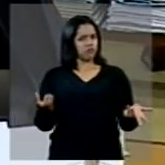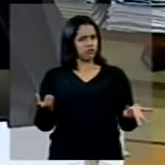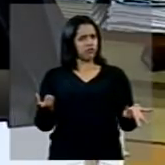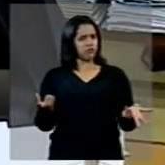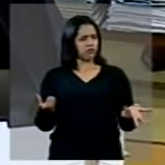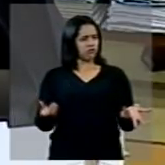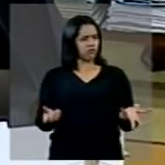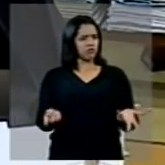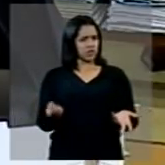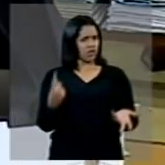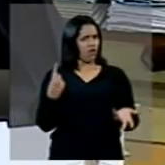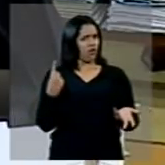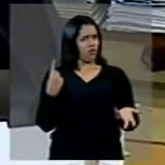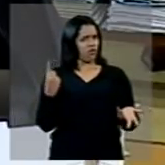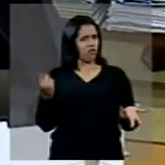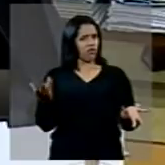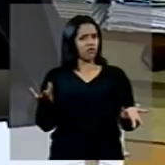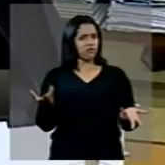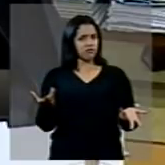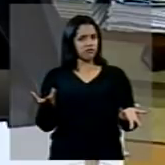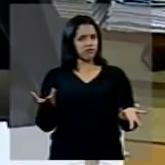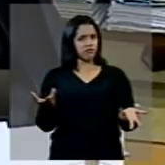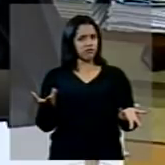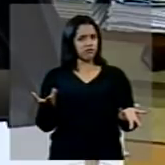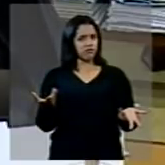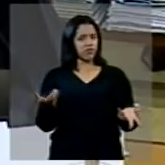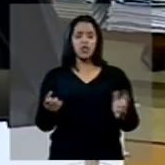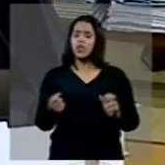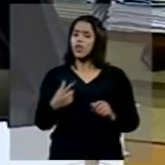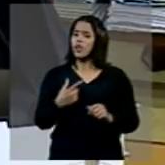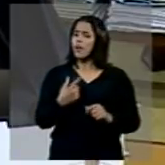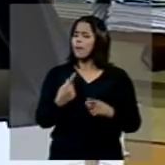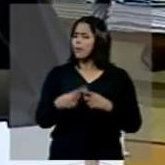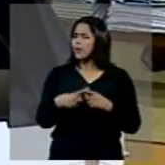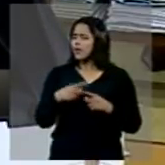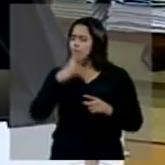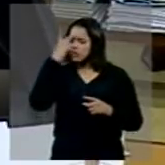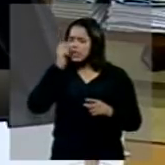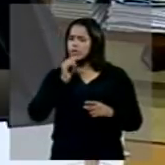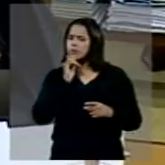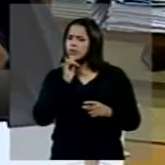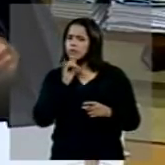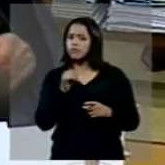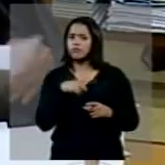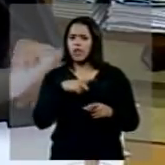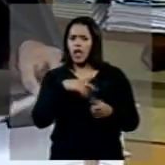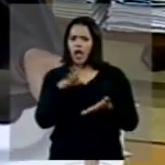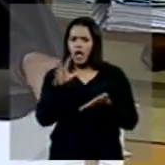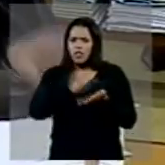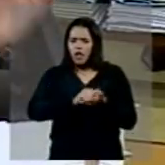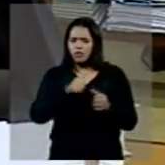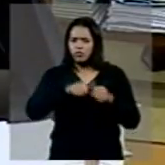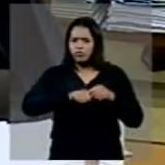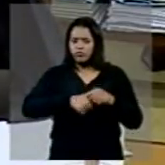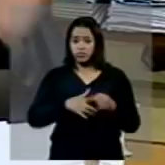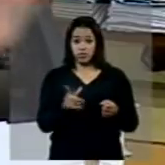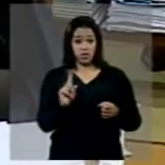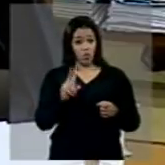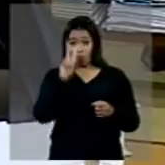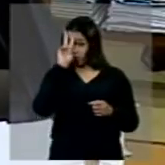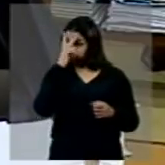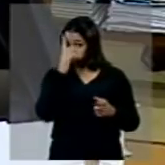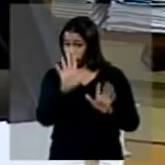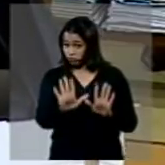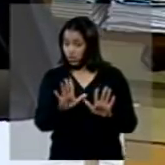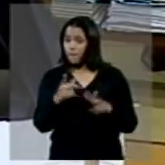Para entender a razão de ser da revisão do eleitorado, que caminha com cadastramento biométrico, mas com ele não se confunde, é bom que